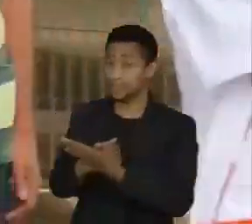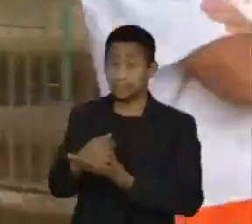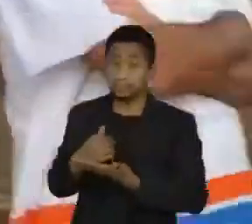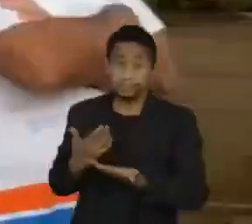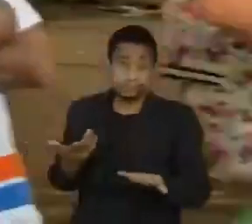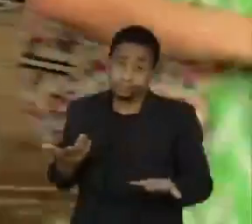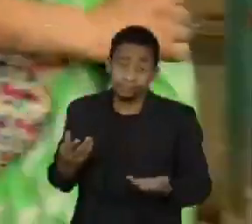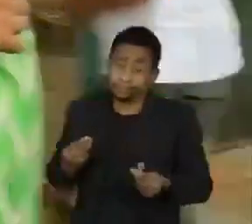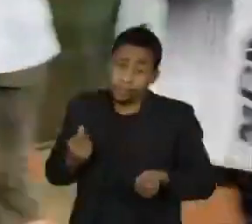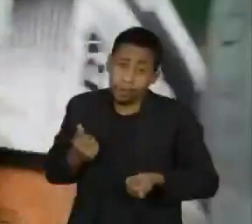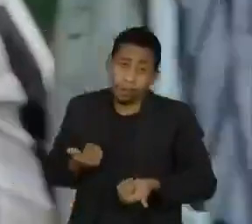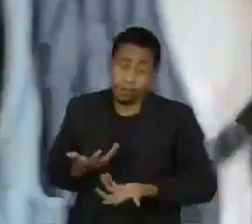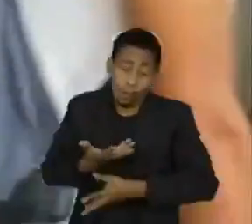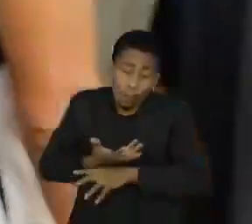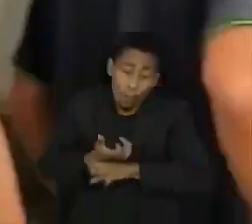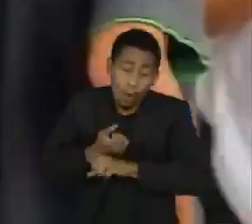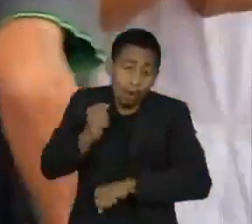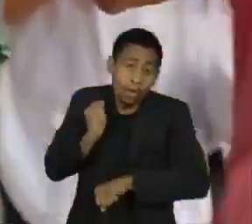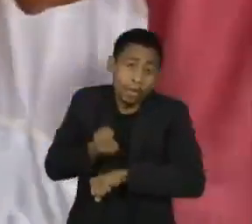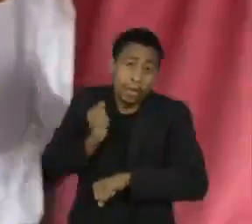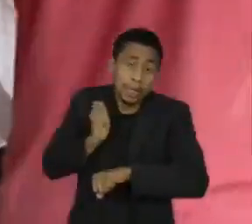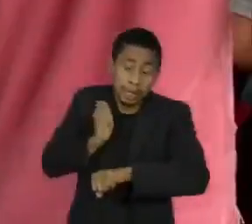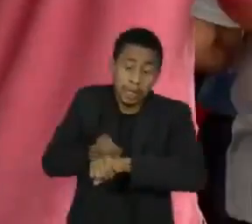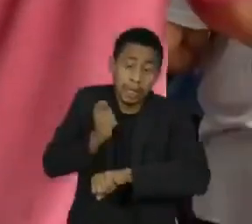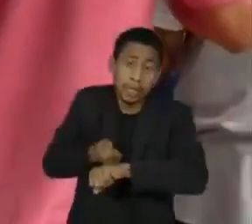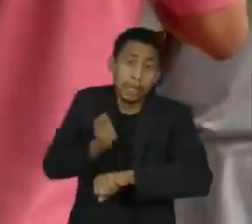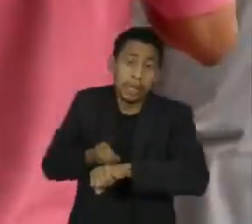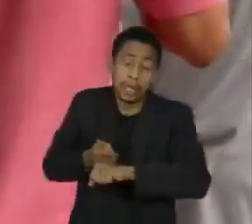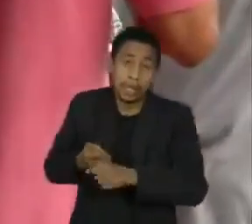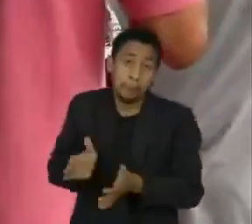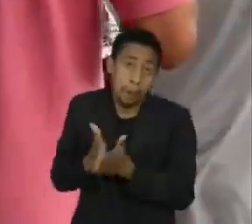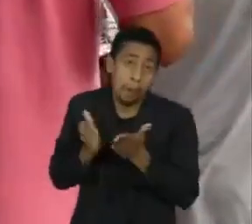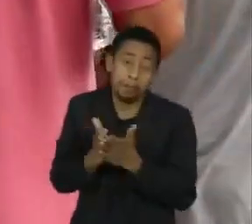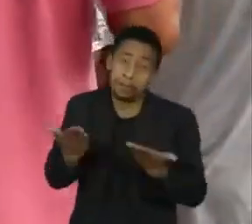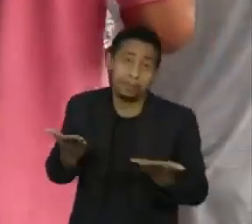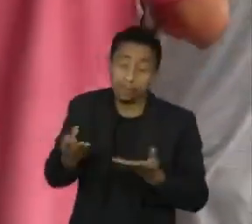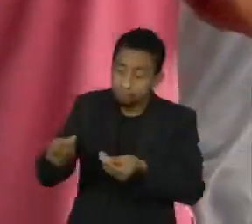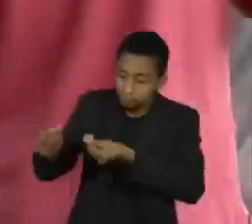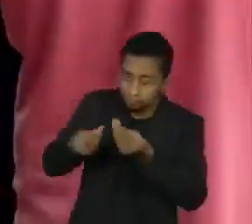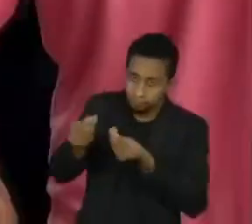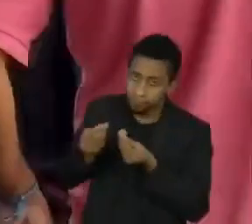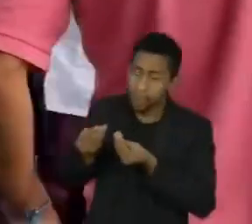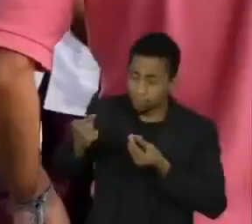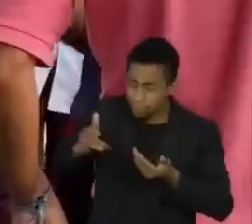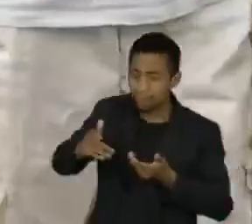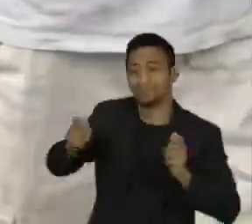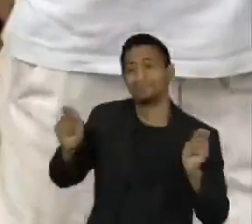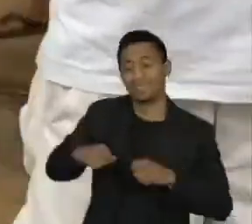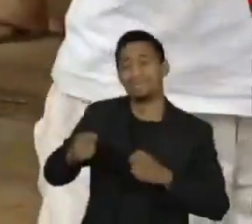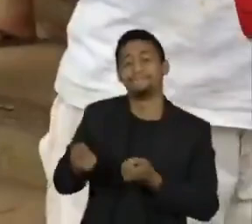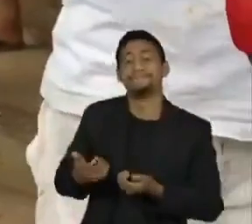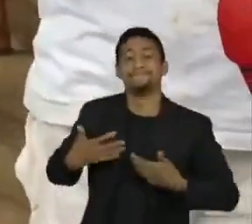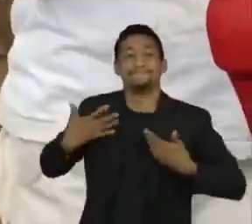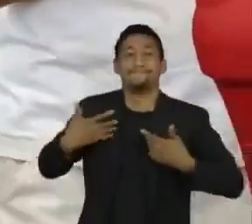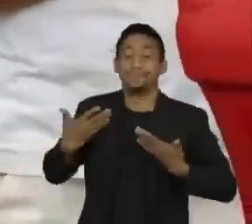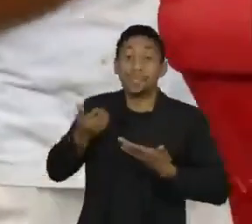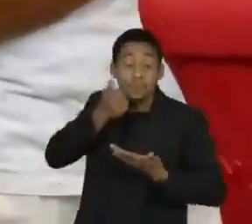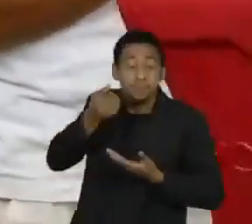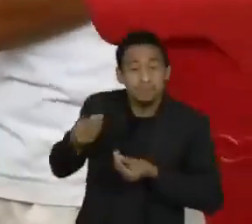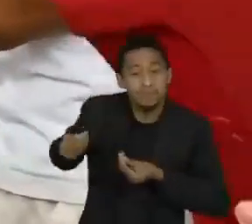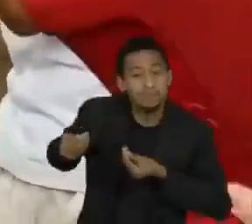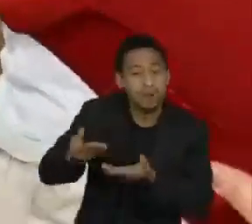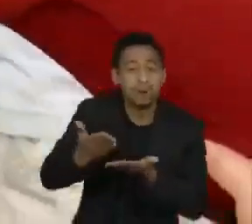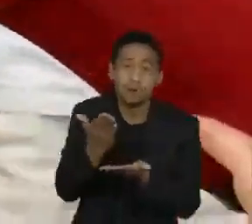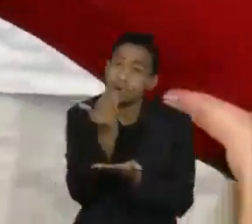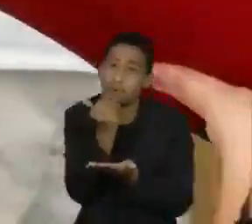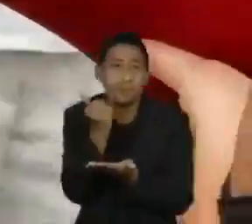numa das cidades mais desiguais do país, o pouco é muito. Filas como essa só provam isso. Um pão pode ser a